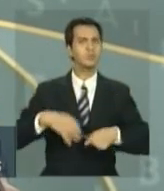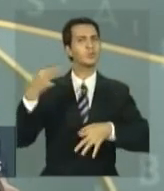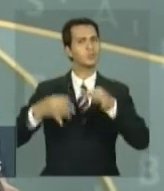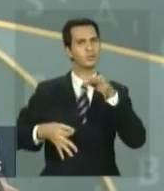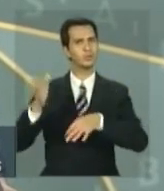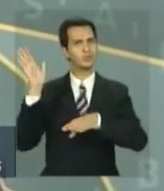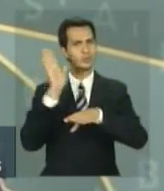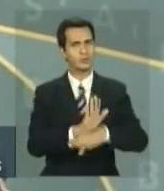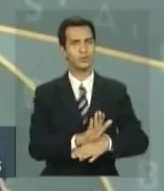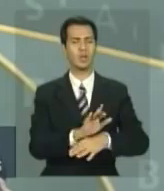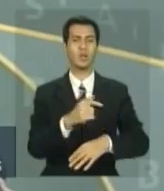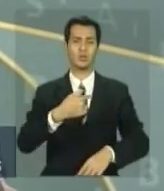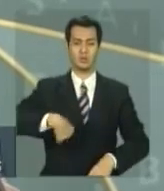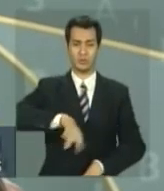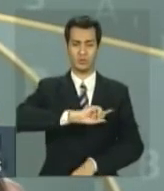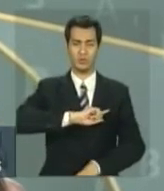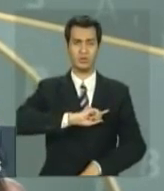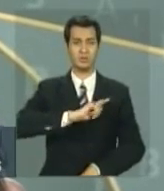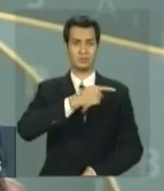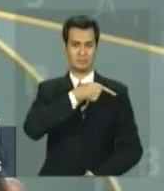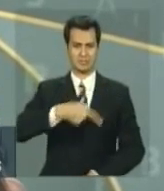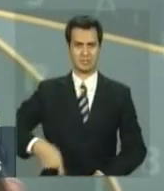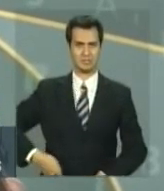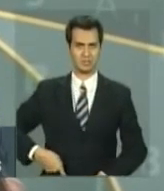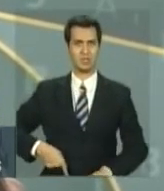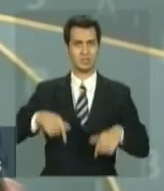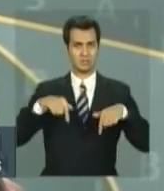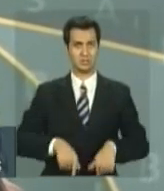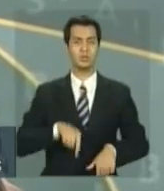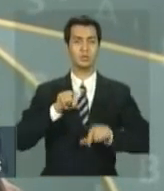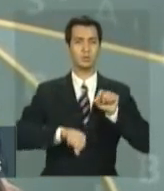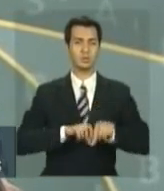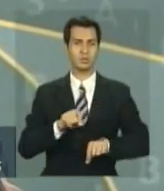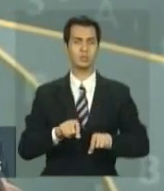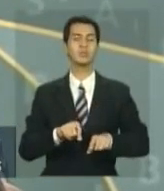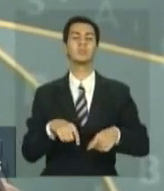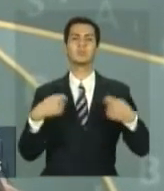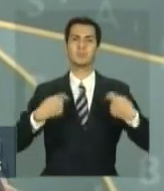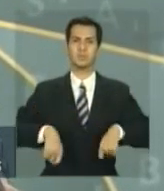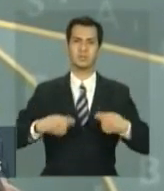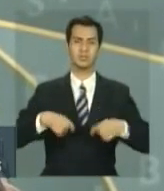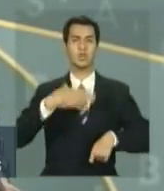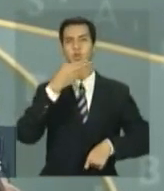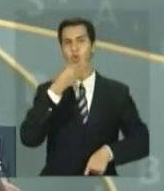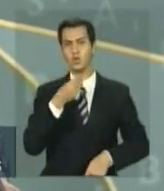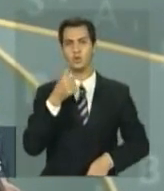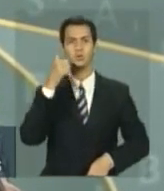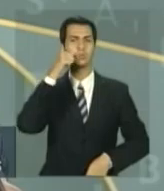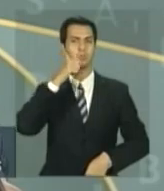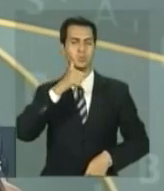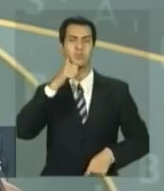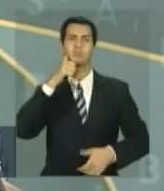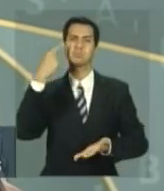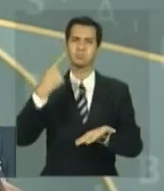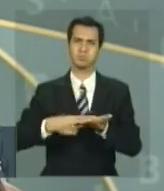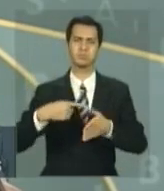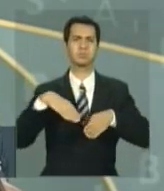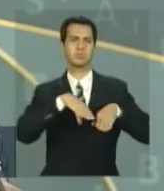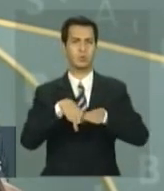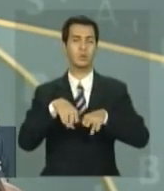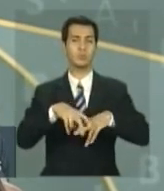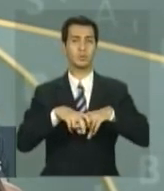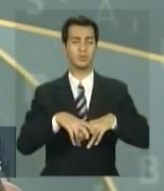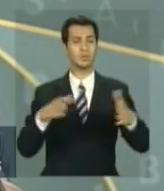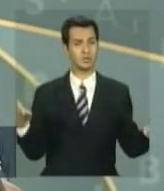tenham o mesmo acesso que os homens à educação e à formação profissional. Nós temos o compromisso do Ministério